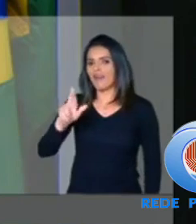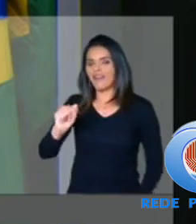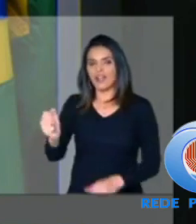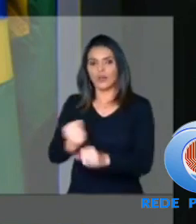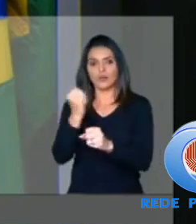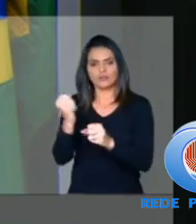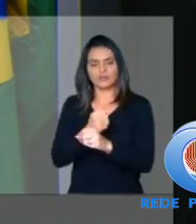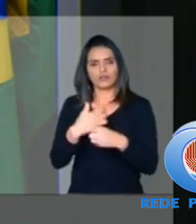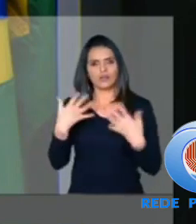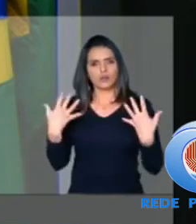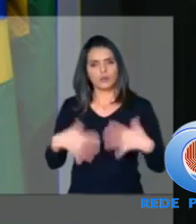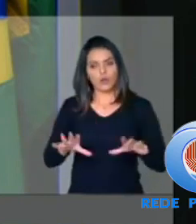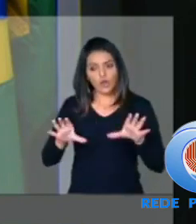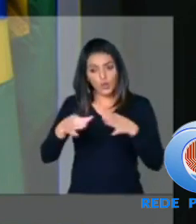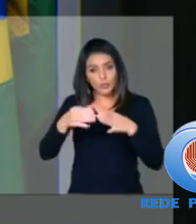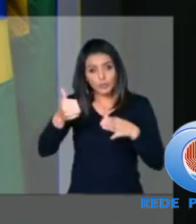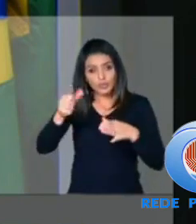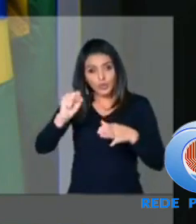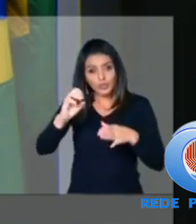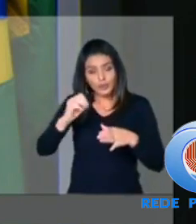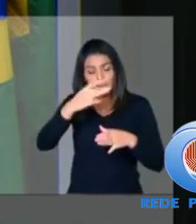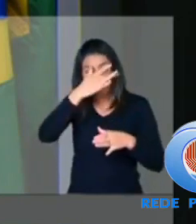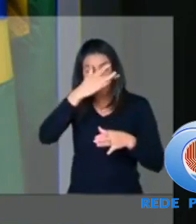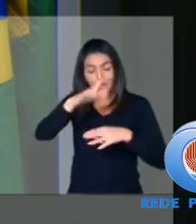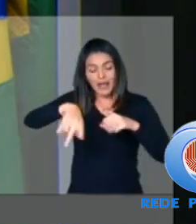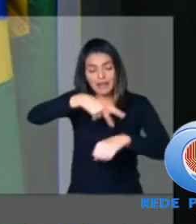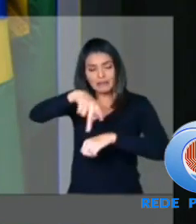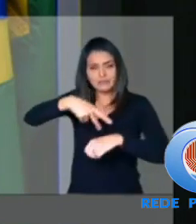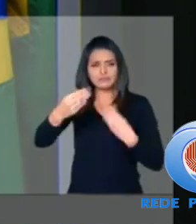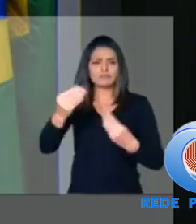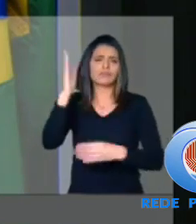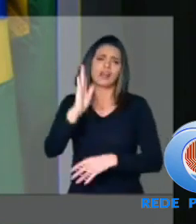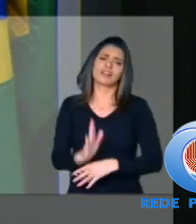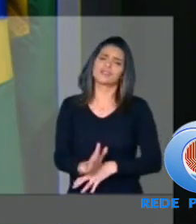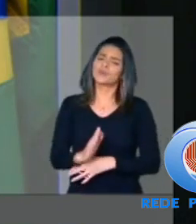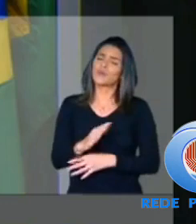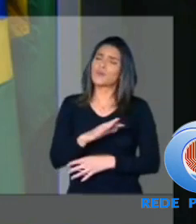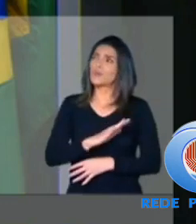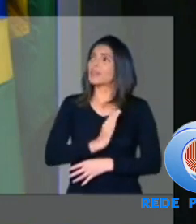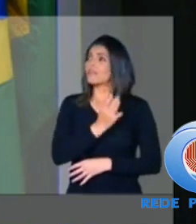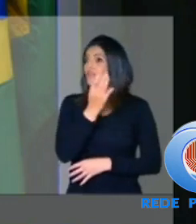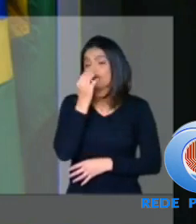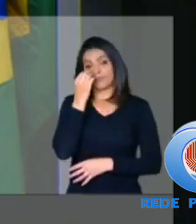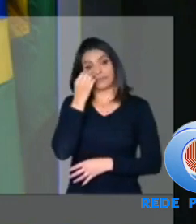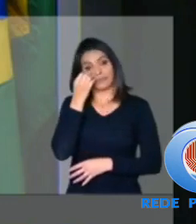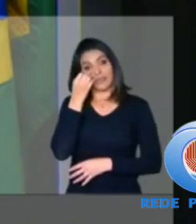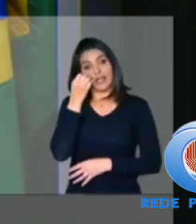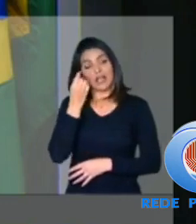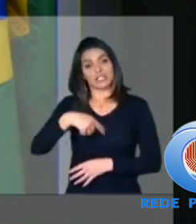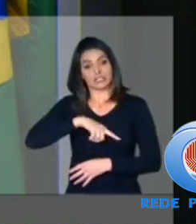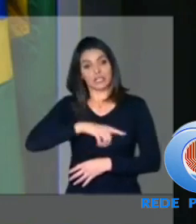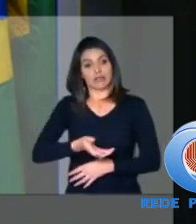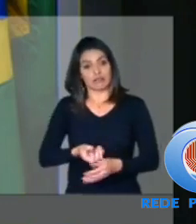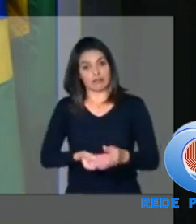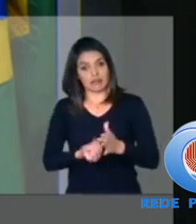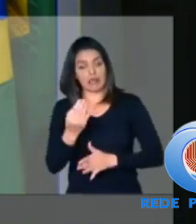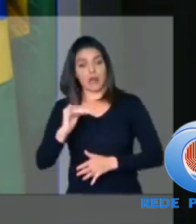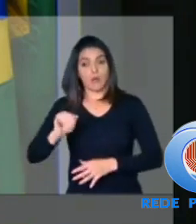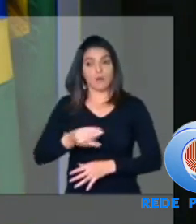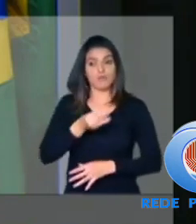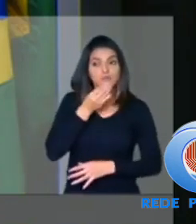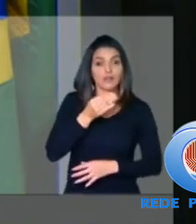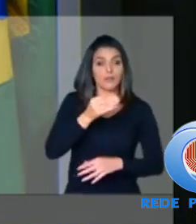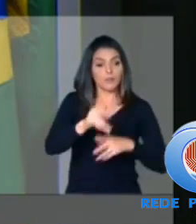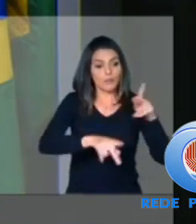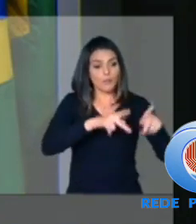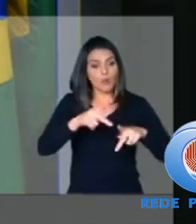isso, senhoras e senhores, se queremos gerar liberdade para que os brasileiros voltem a ter trabalho, é fundamental que